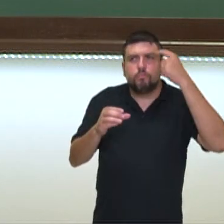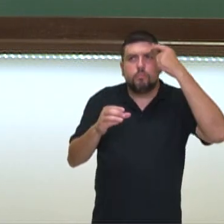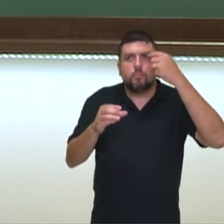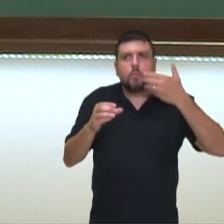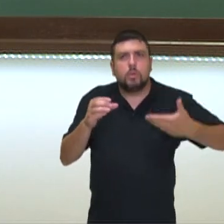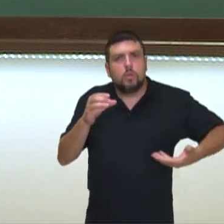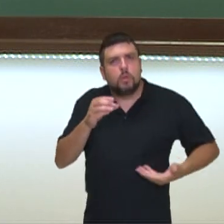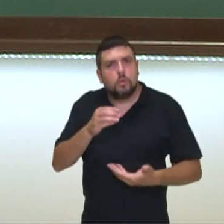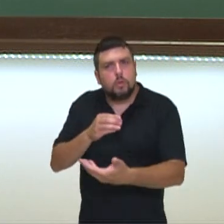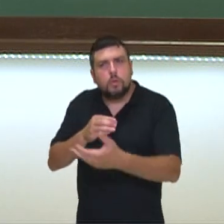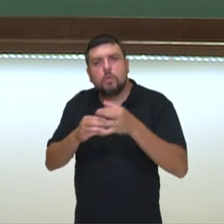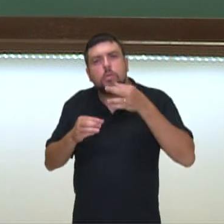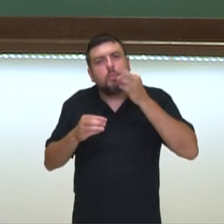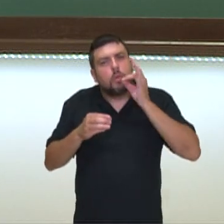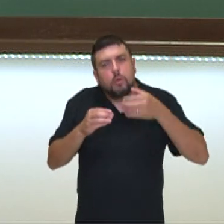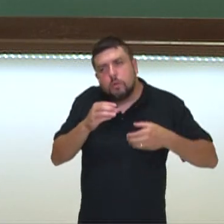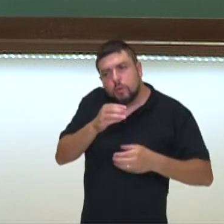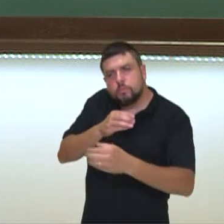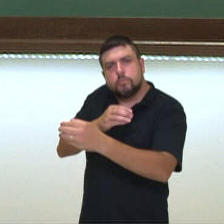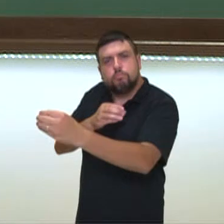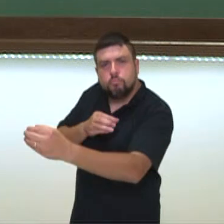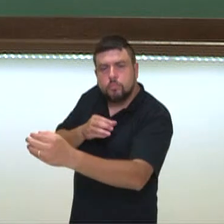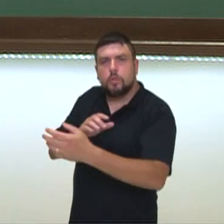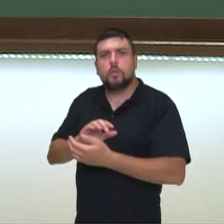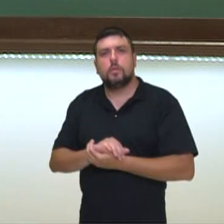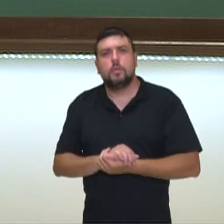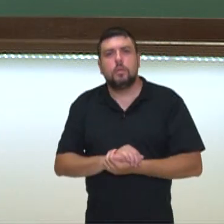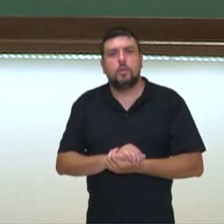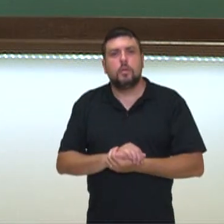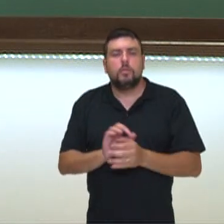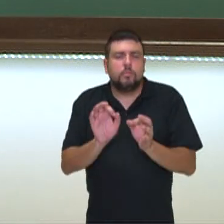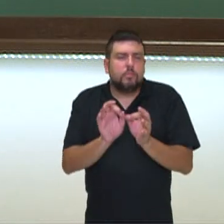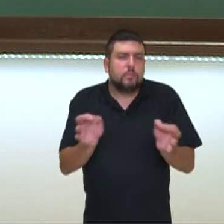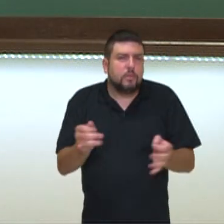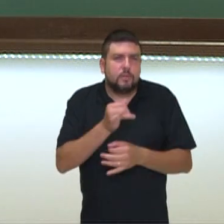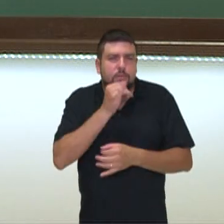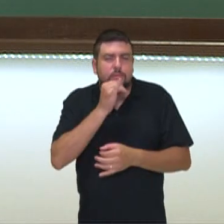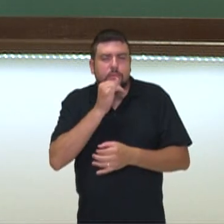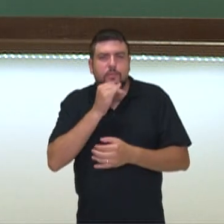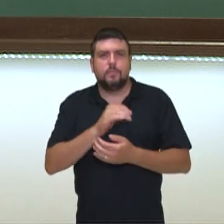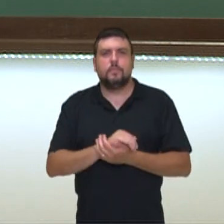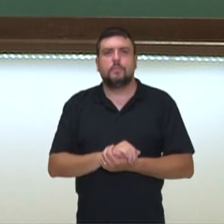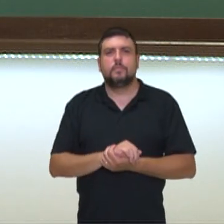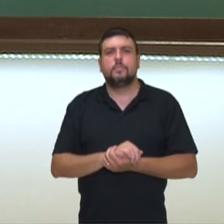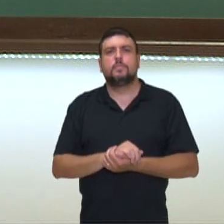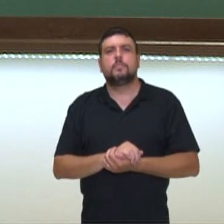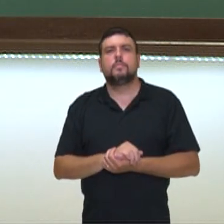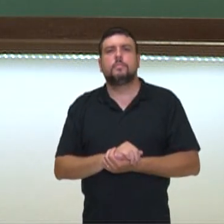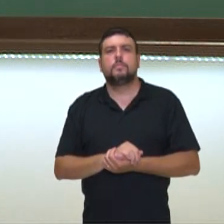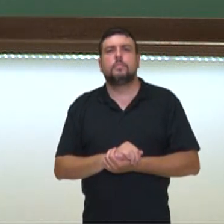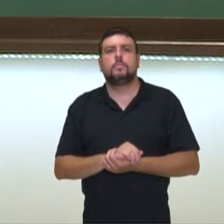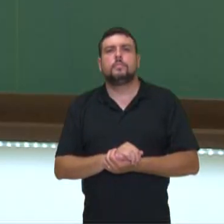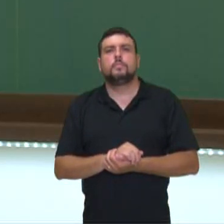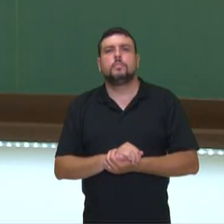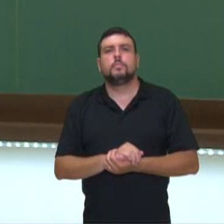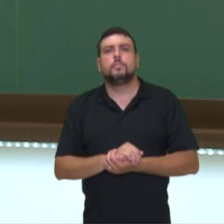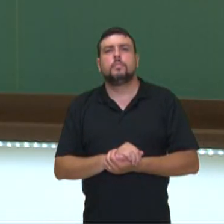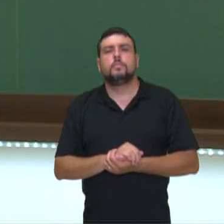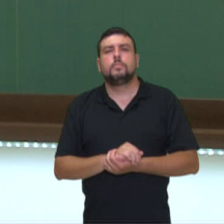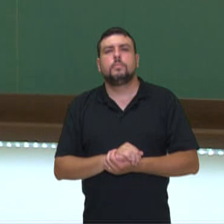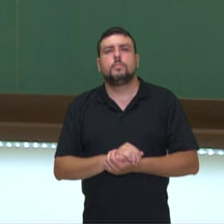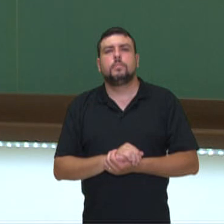no lugar dela e me posicionar frente a isso, certo? Vamos continuando.